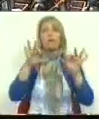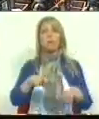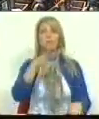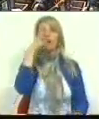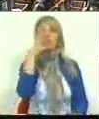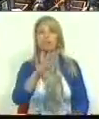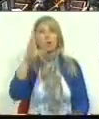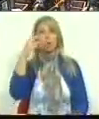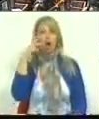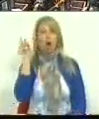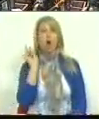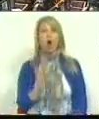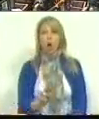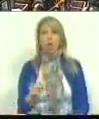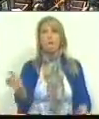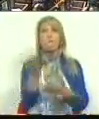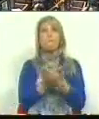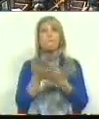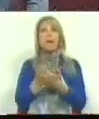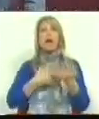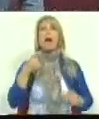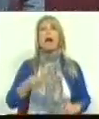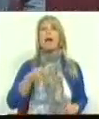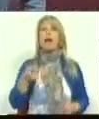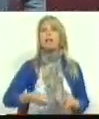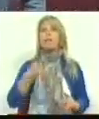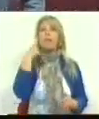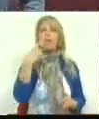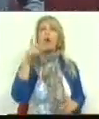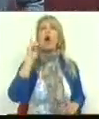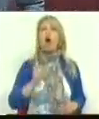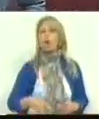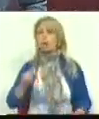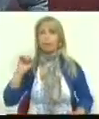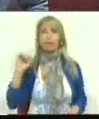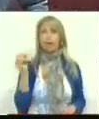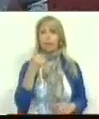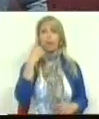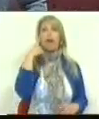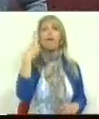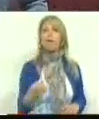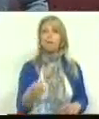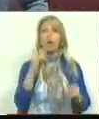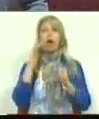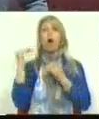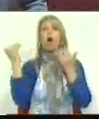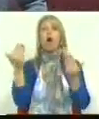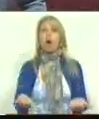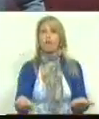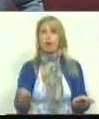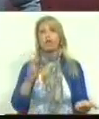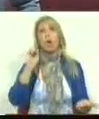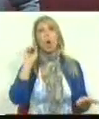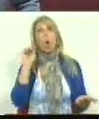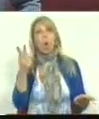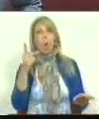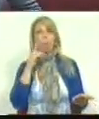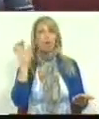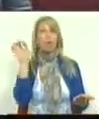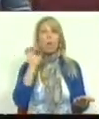dizendo que quando olhamos para o nosso mercado de arrendamento, constatamos rapidamente que a oferta ou é de má